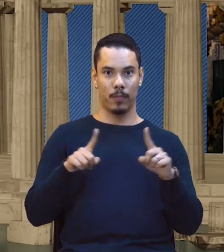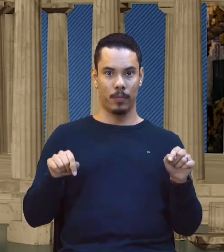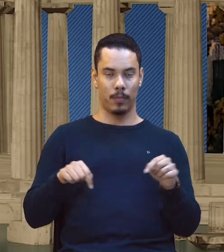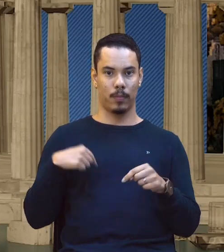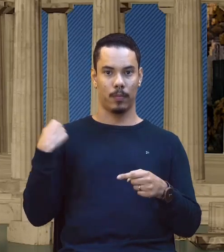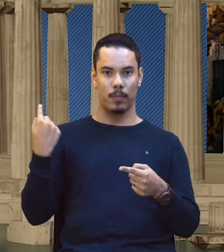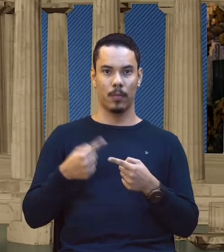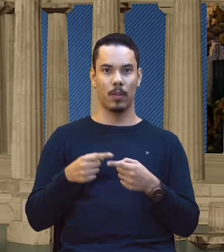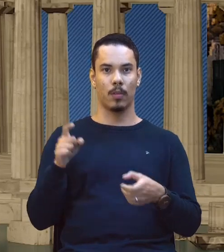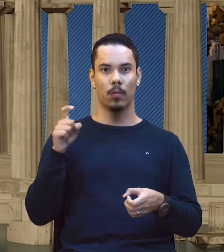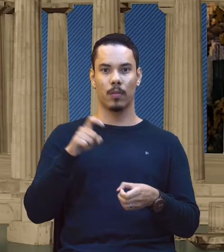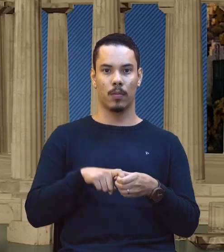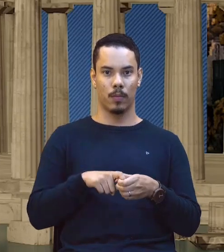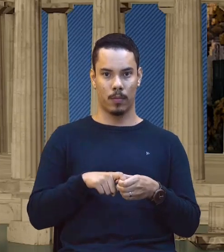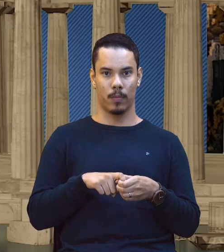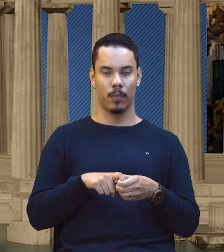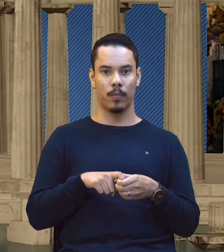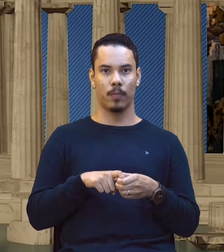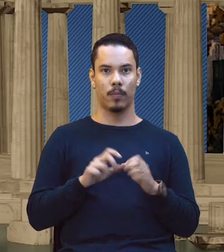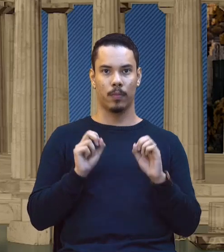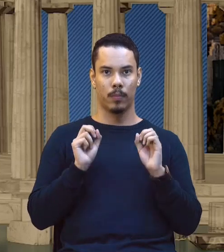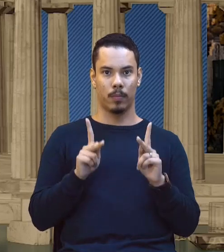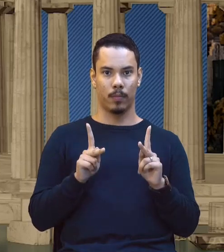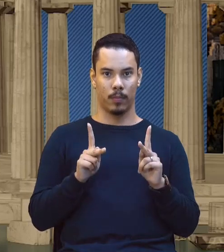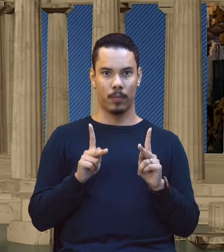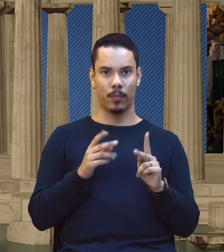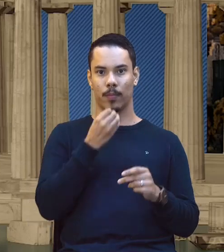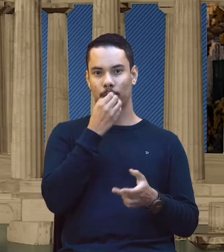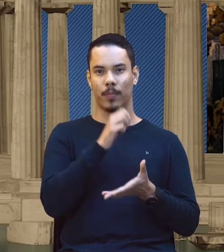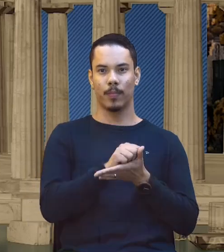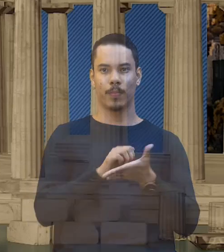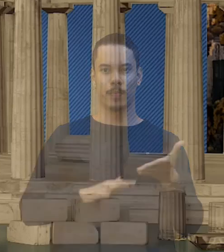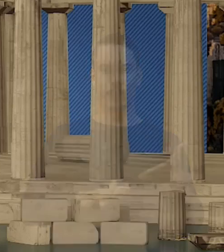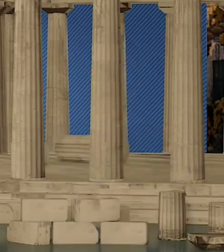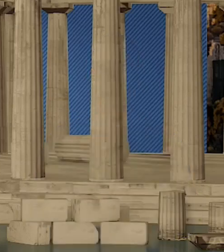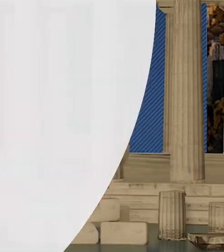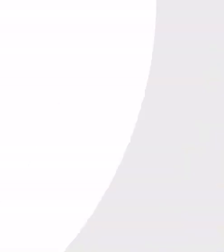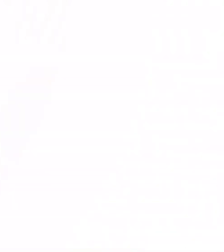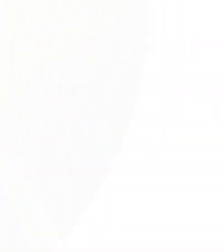gente retorna para a nossa correção. Uma boa atividade.